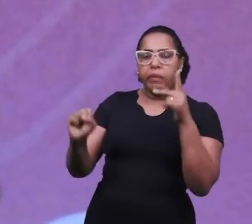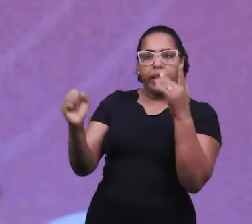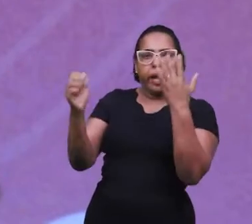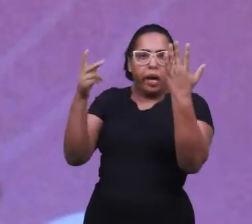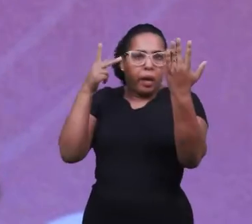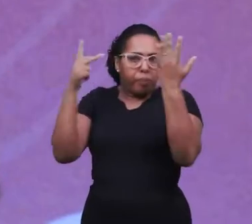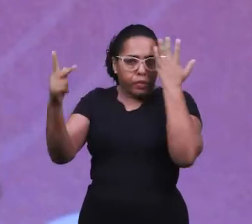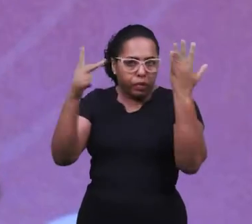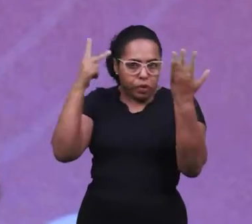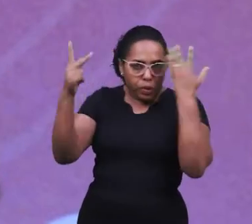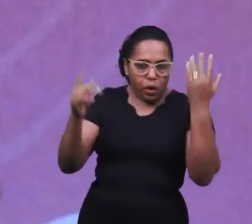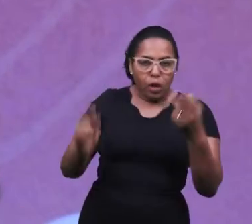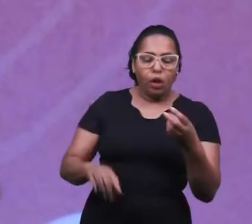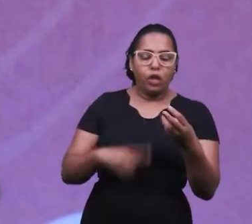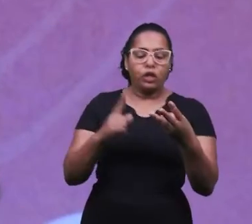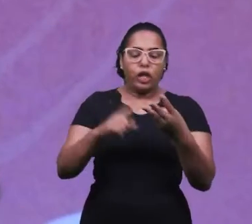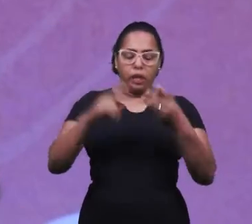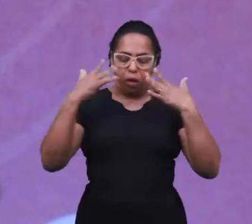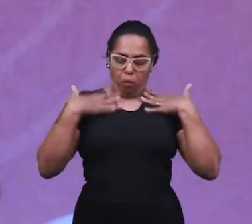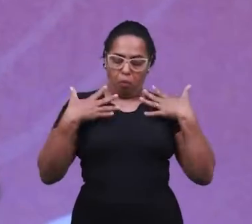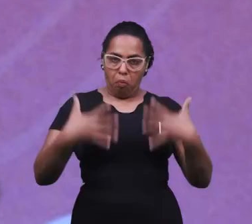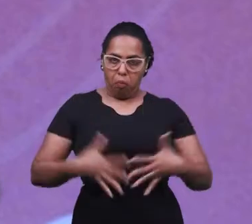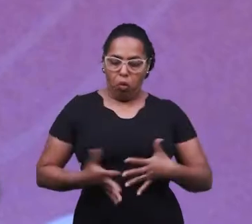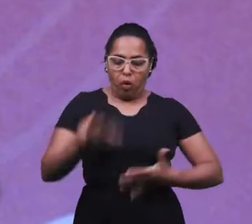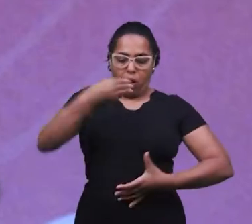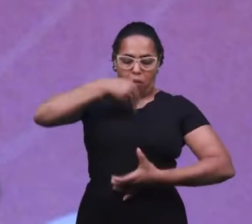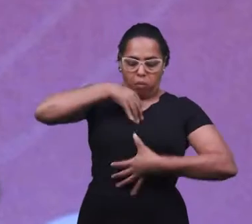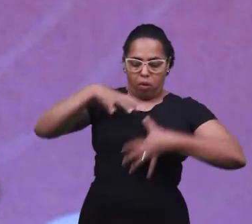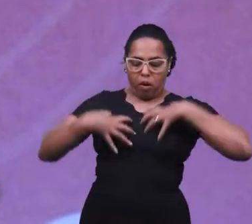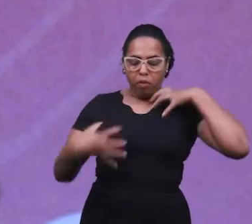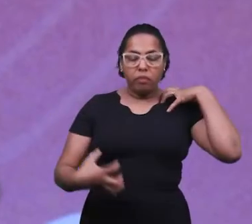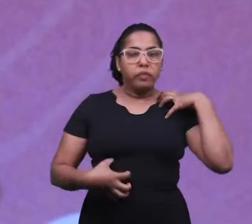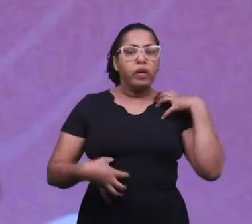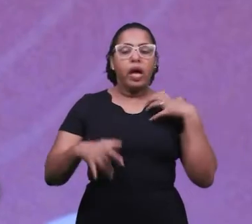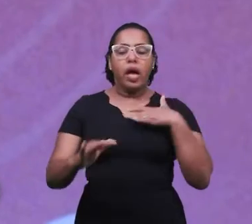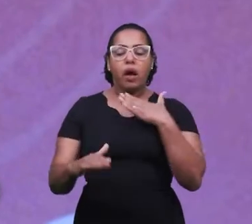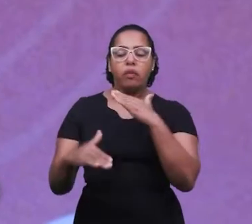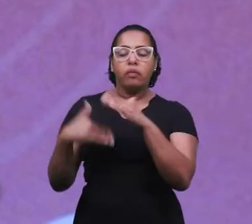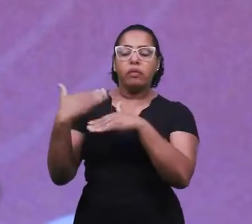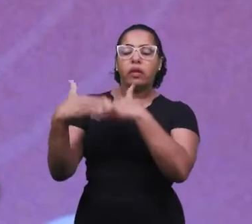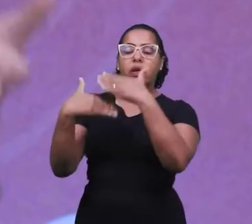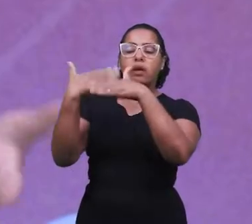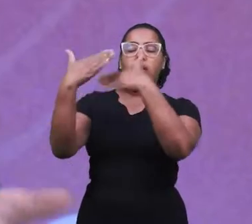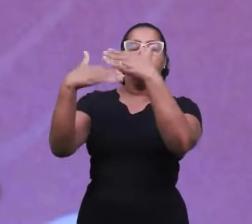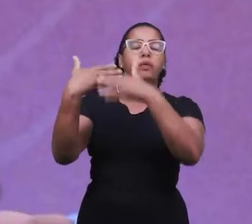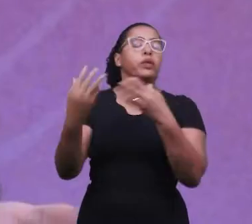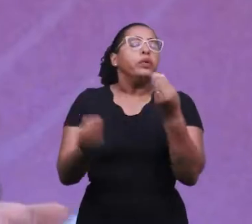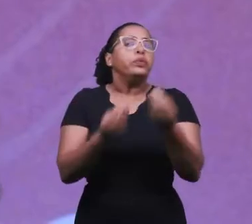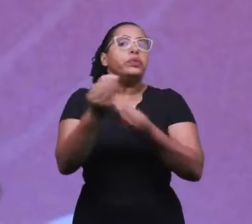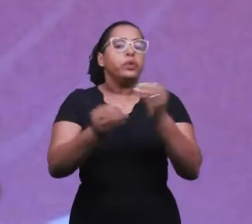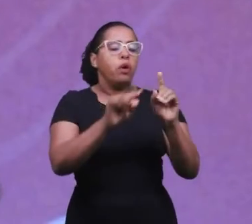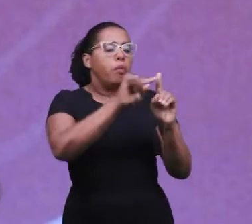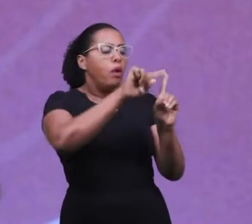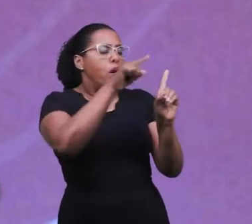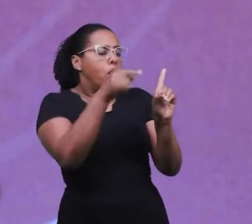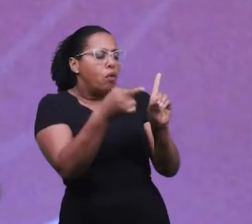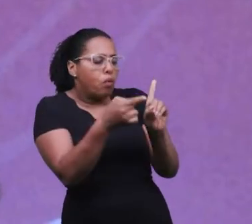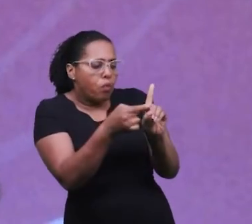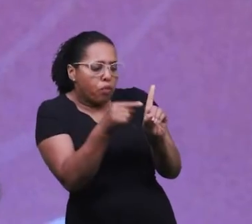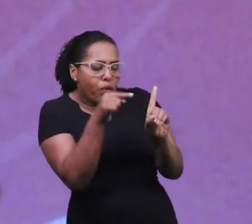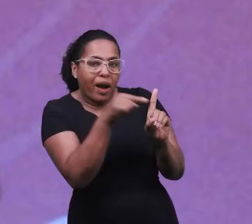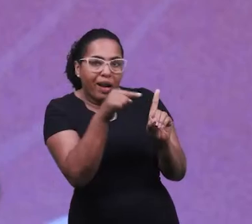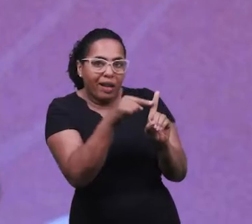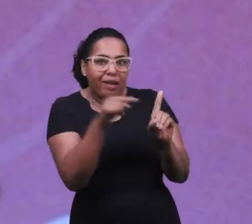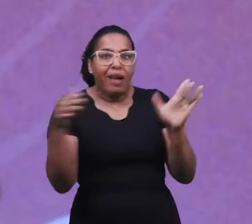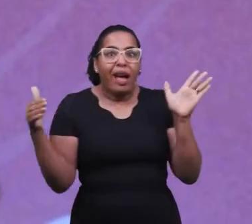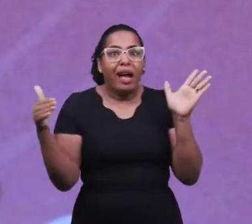psicológico, ser anatômico e fisiológico, ou seja, isso é um processo. Desde o ventre até o último dia de